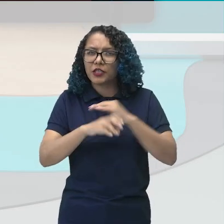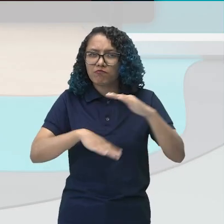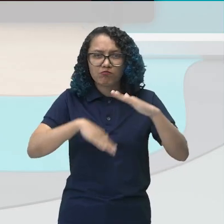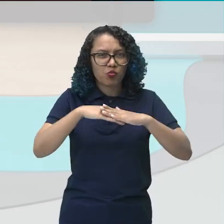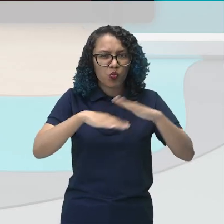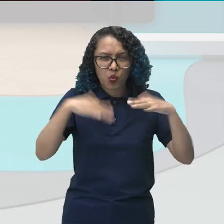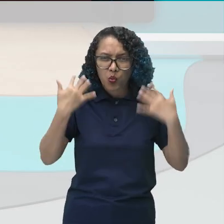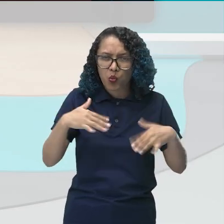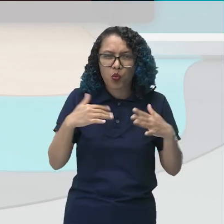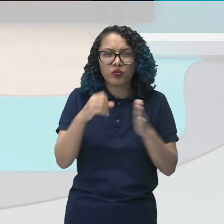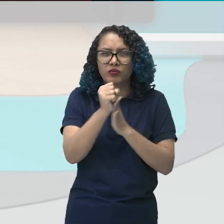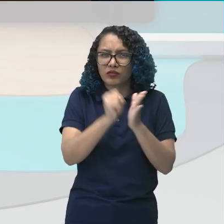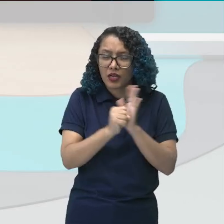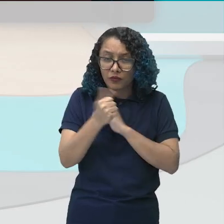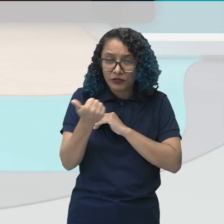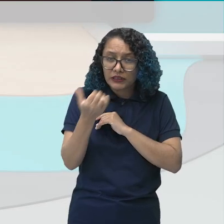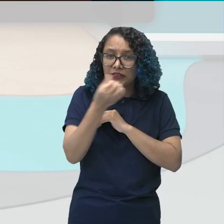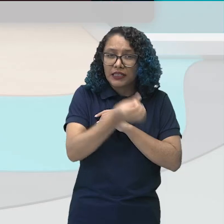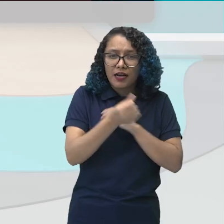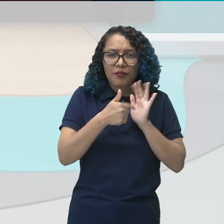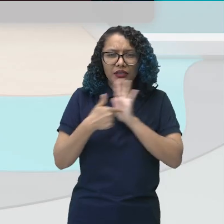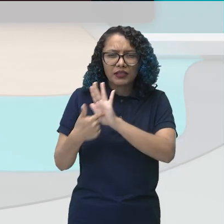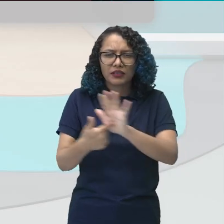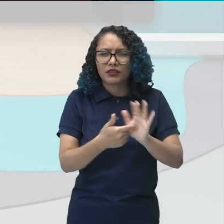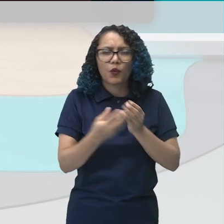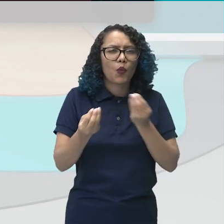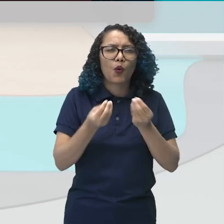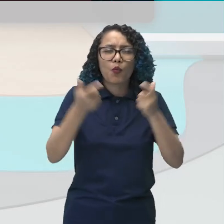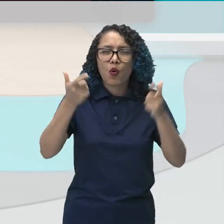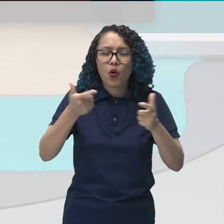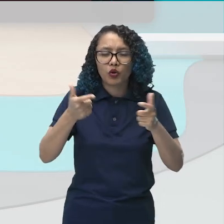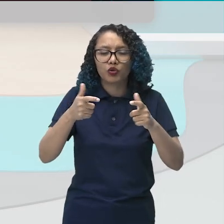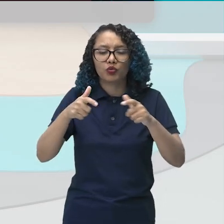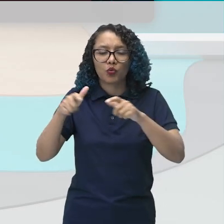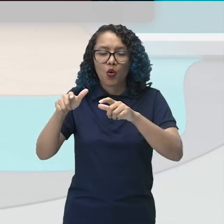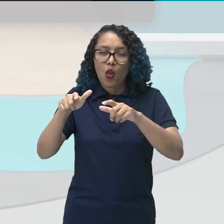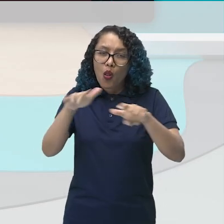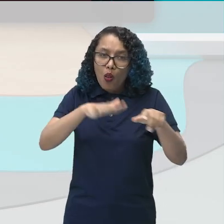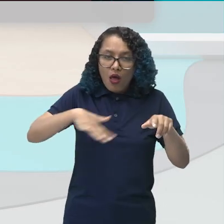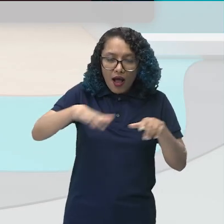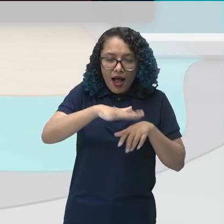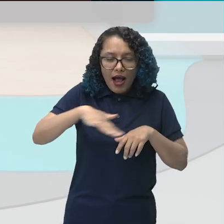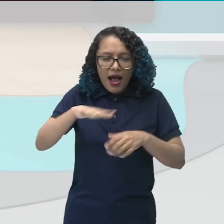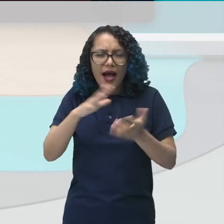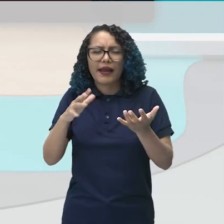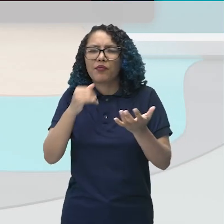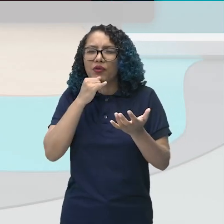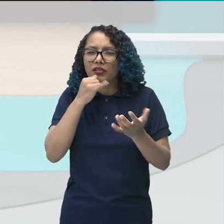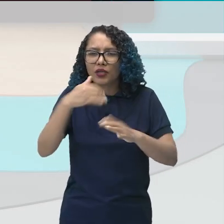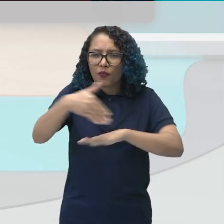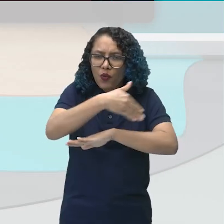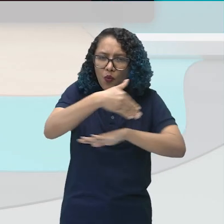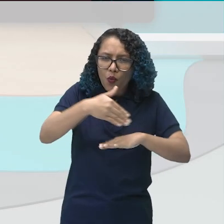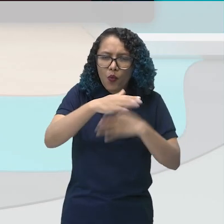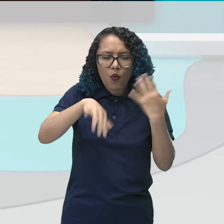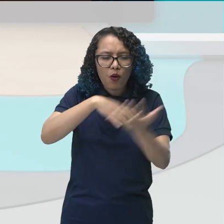XVI. Suas apresentações eram feitas em palcos improvisados em ruas e praças